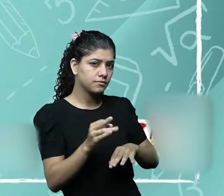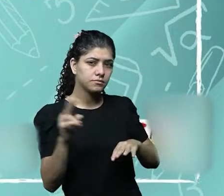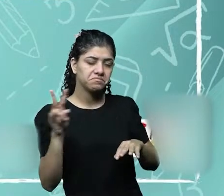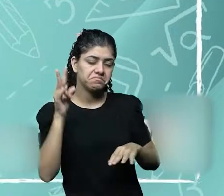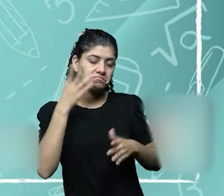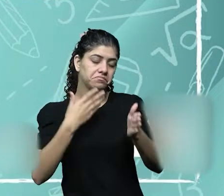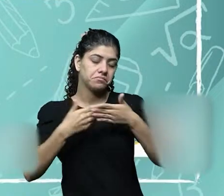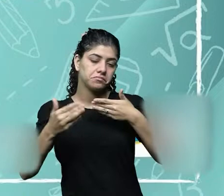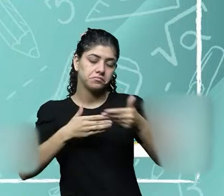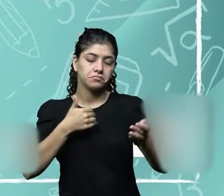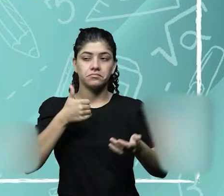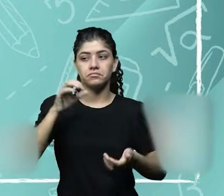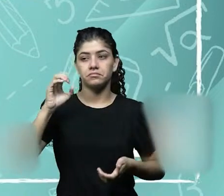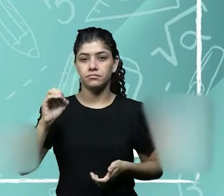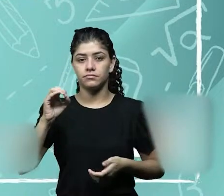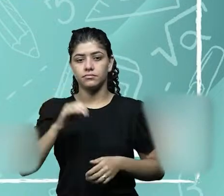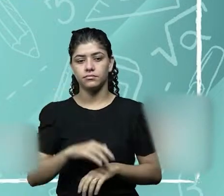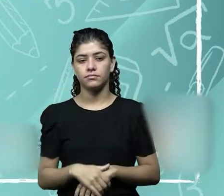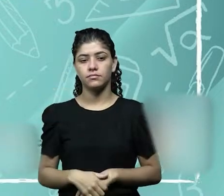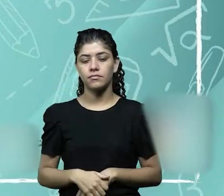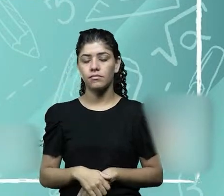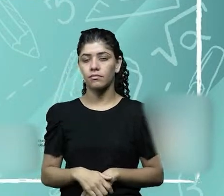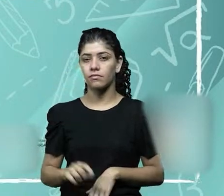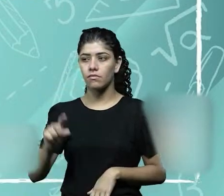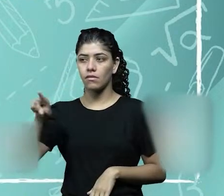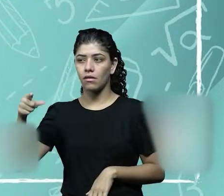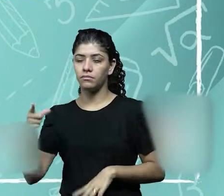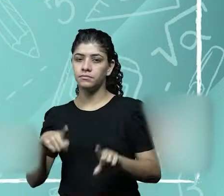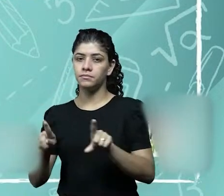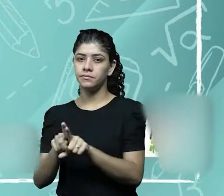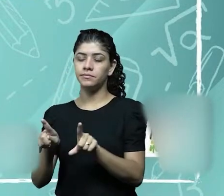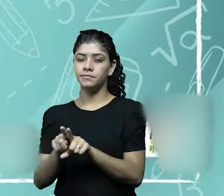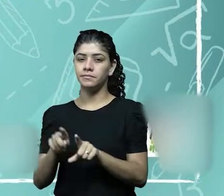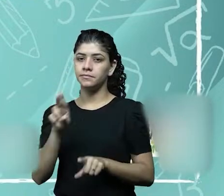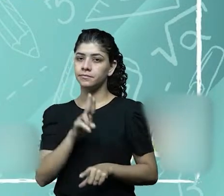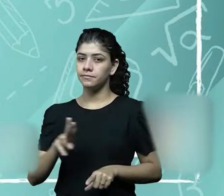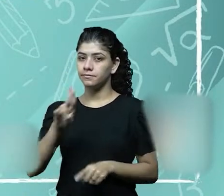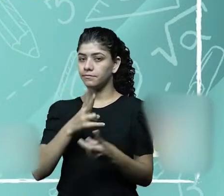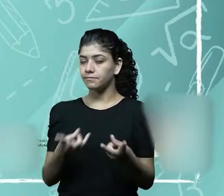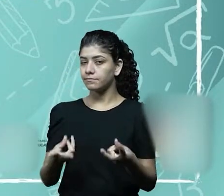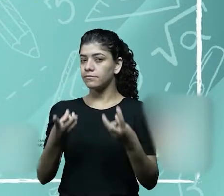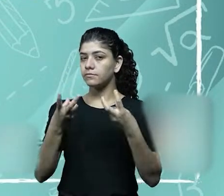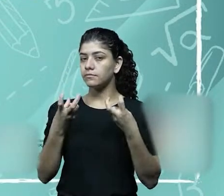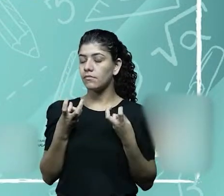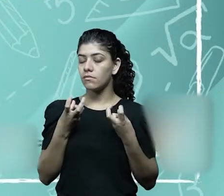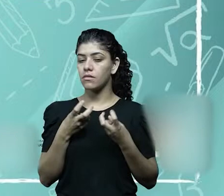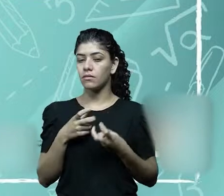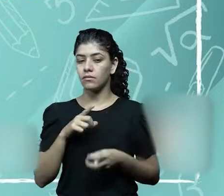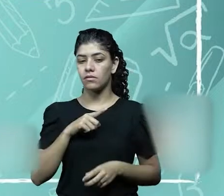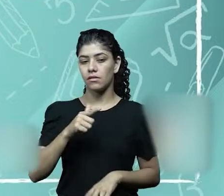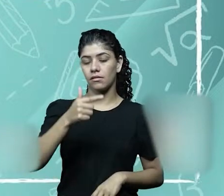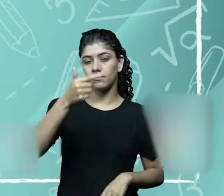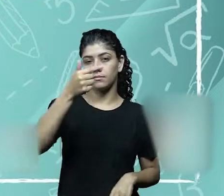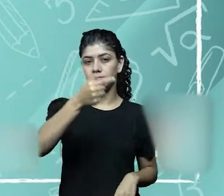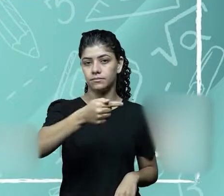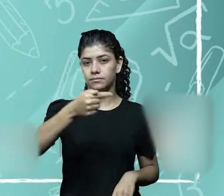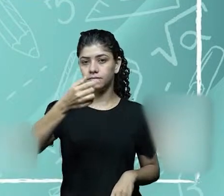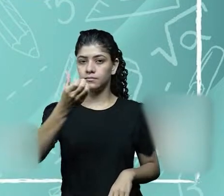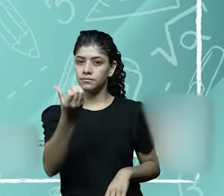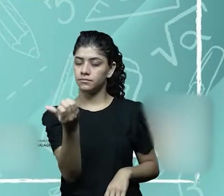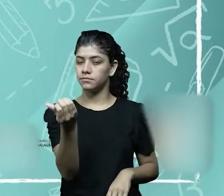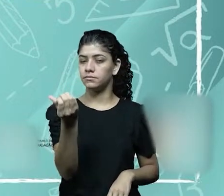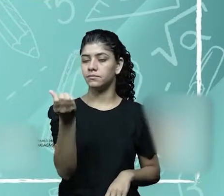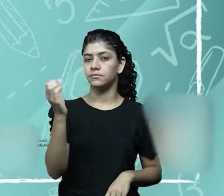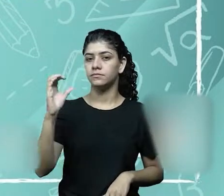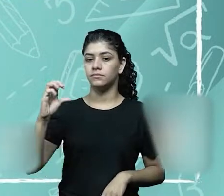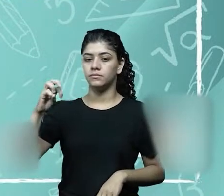o 10, para um lado, e o outro lado o valor que você vai observar. No exemplo aqui nós temos os 76 centímetros.